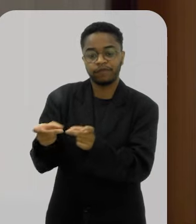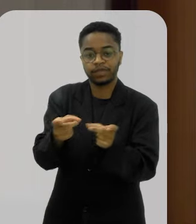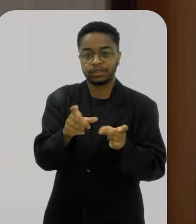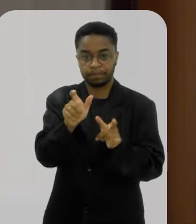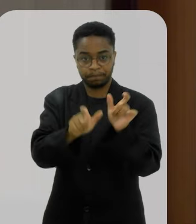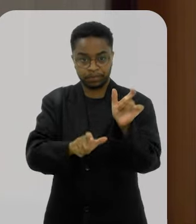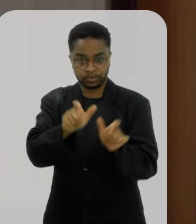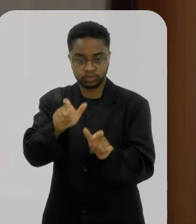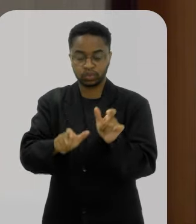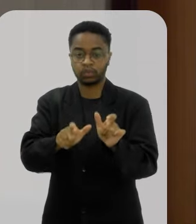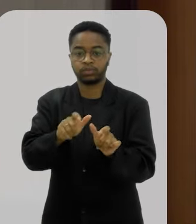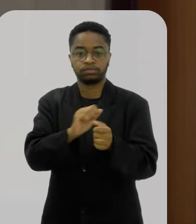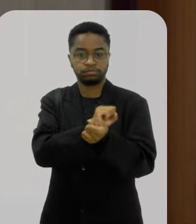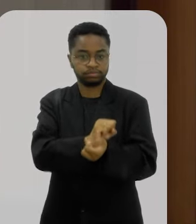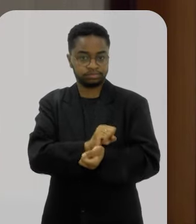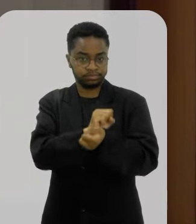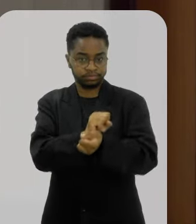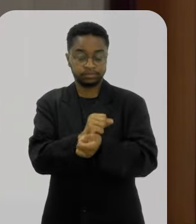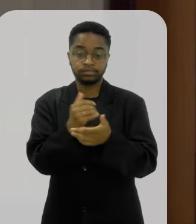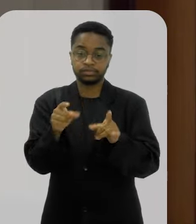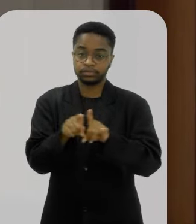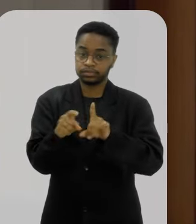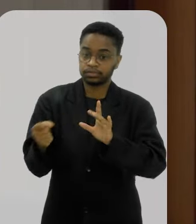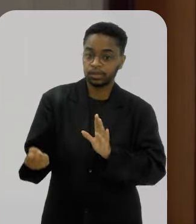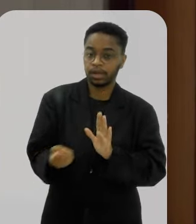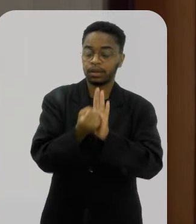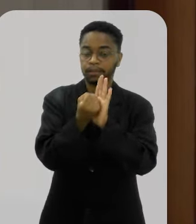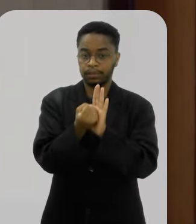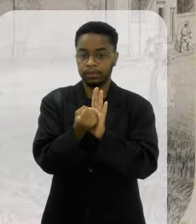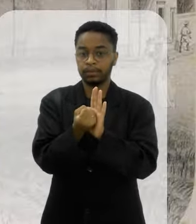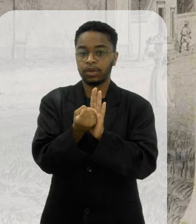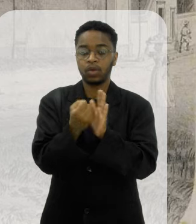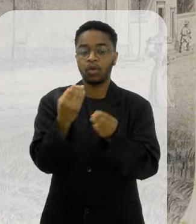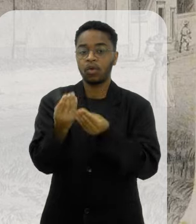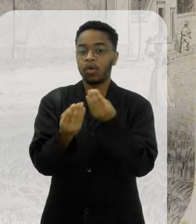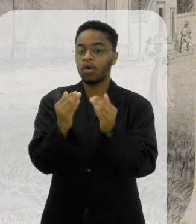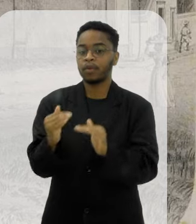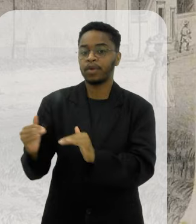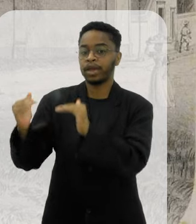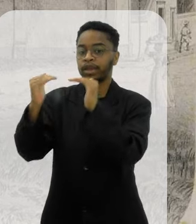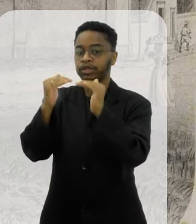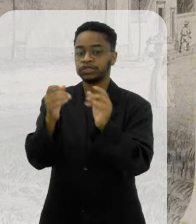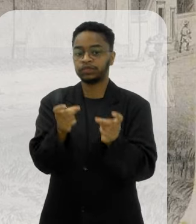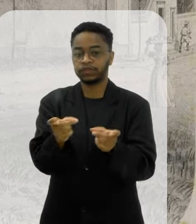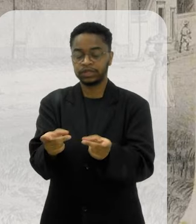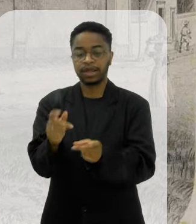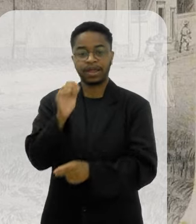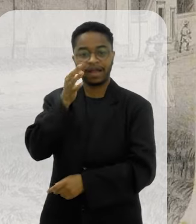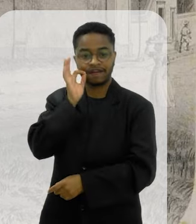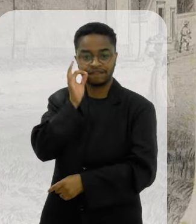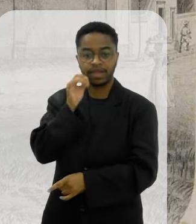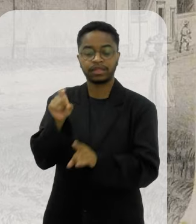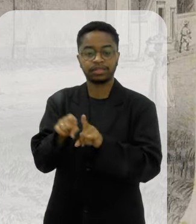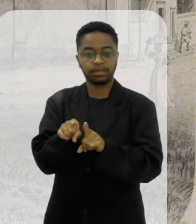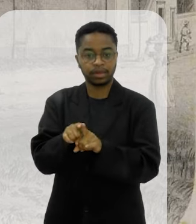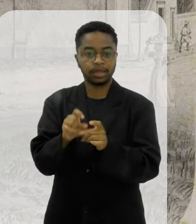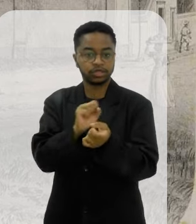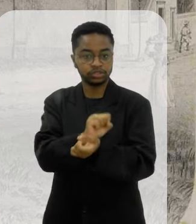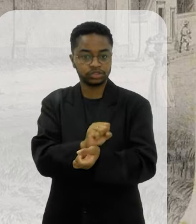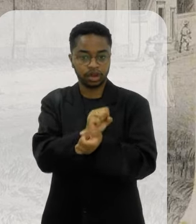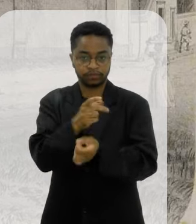obra escravizada, e um símbolo da elite cafeicultora escravista do